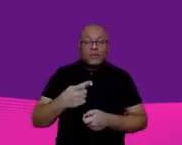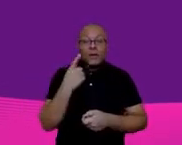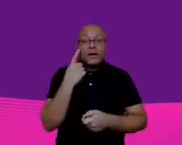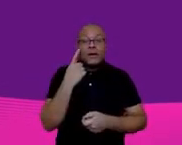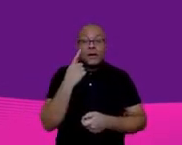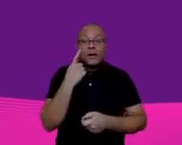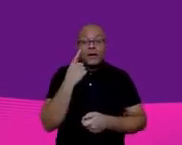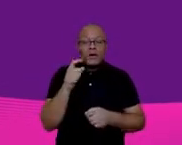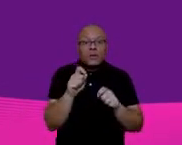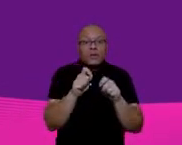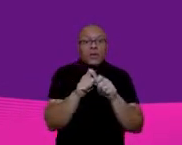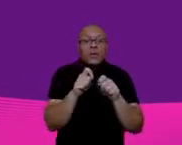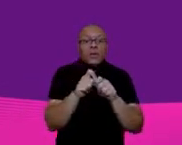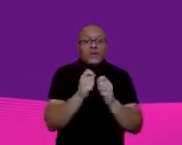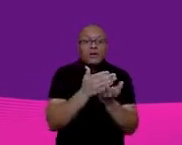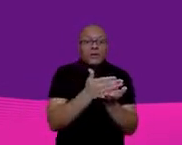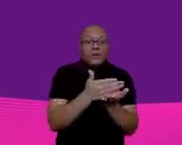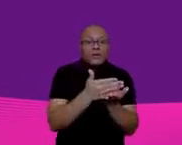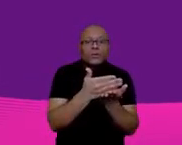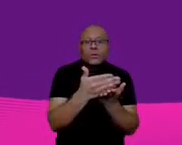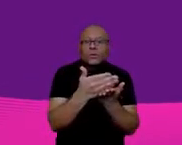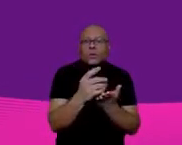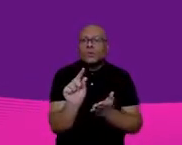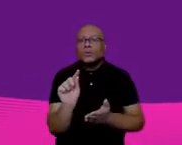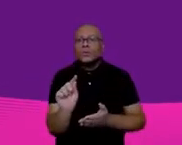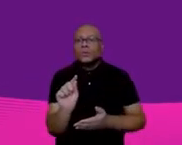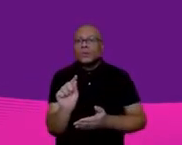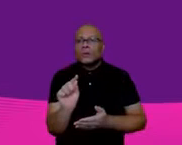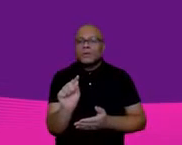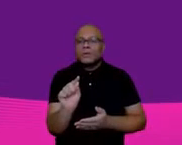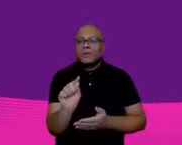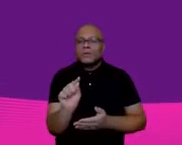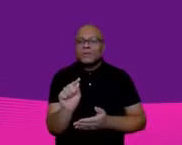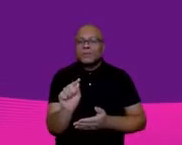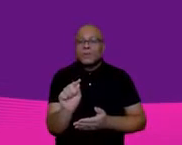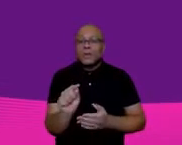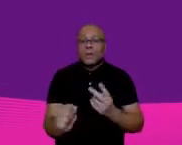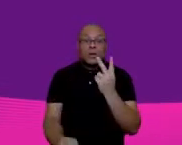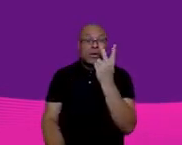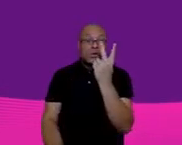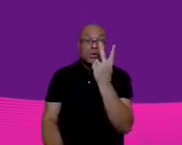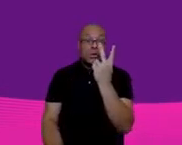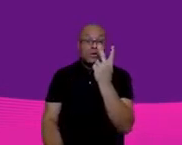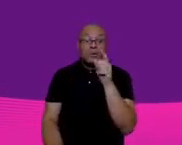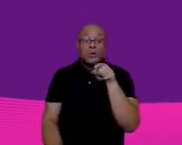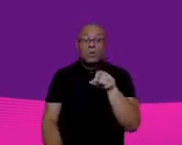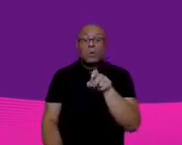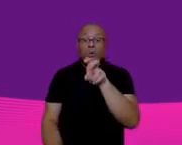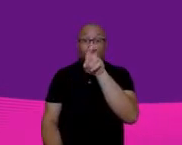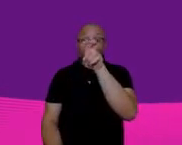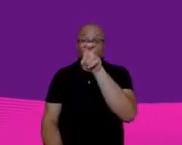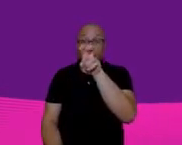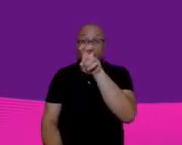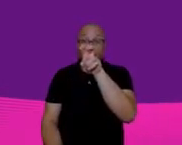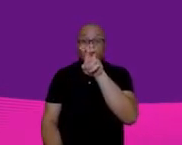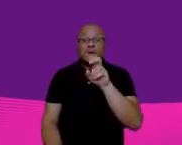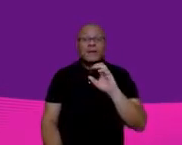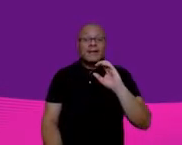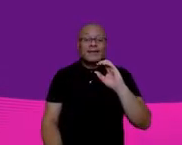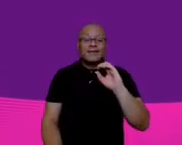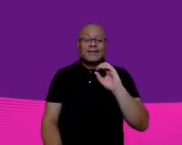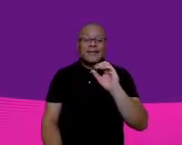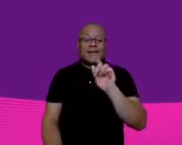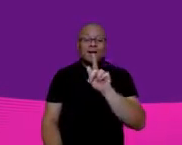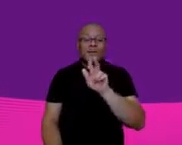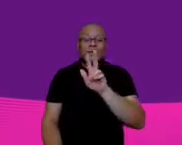do começo, aqui 2.5 e 0 graus na tíbia, eu